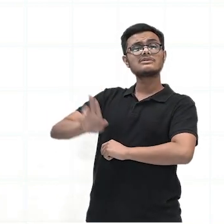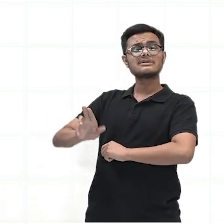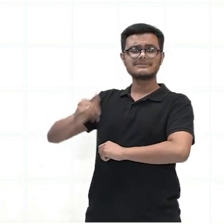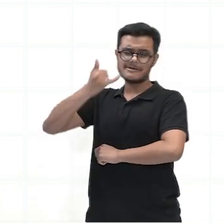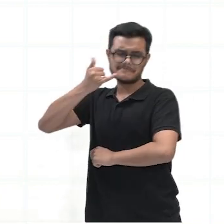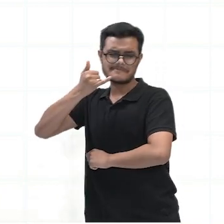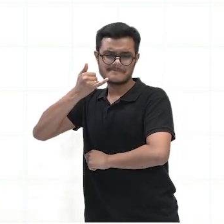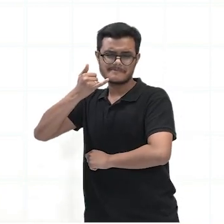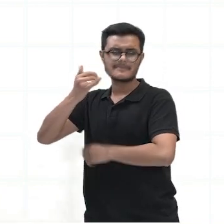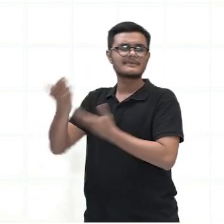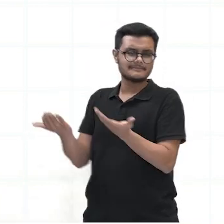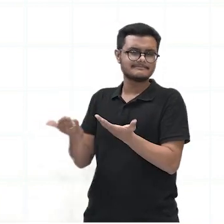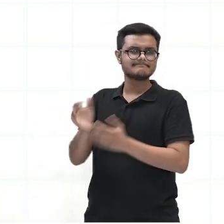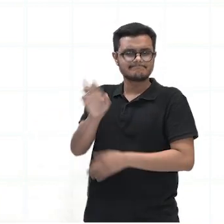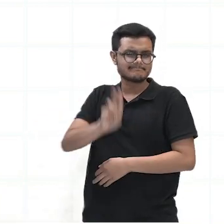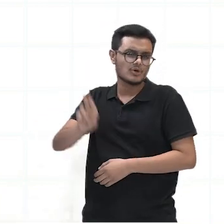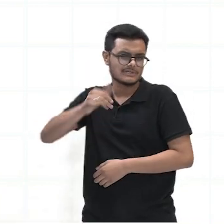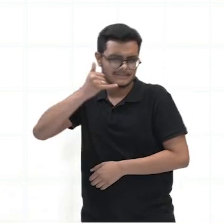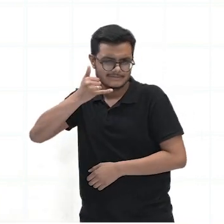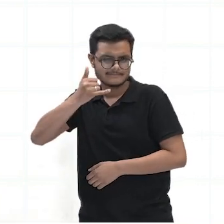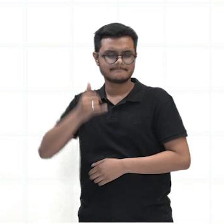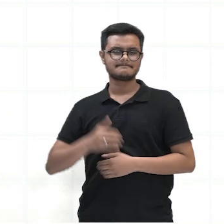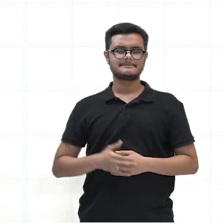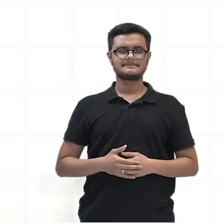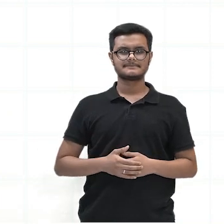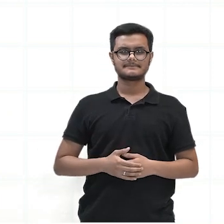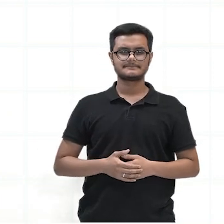mobile, né? No caso, celulares, certo?